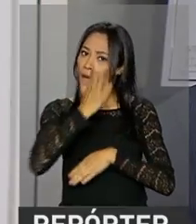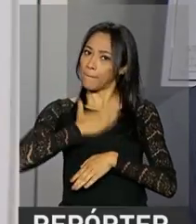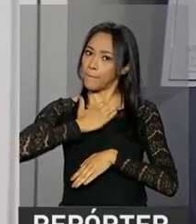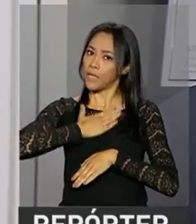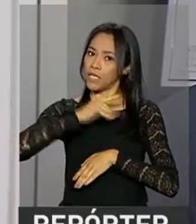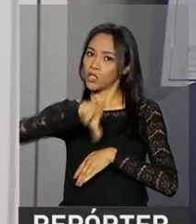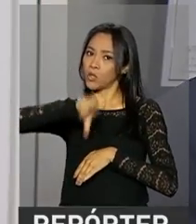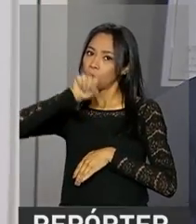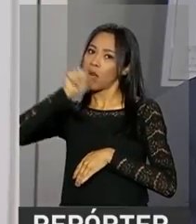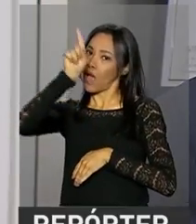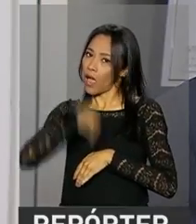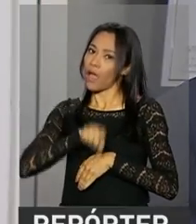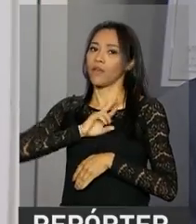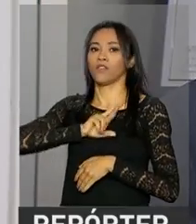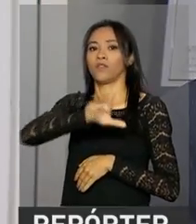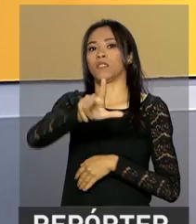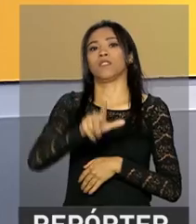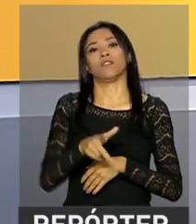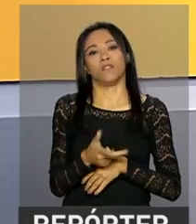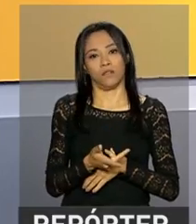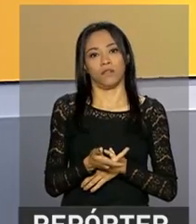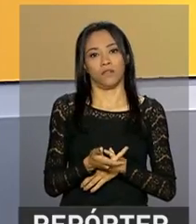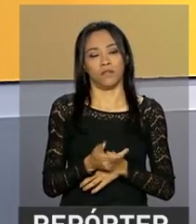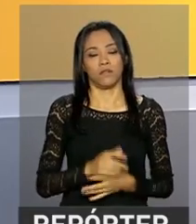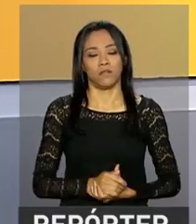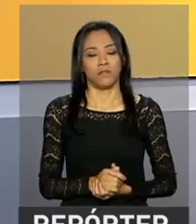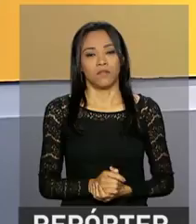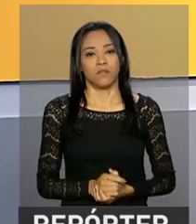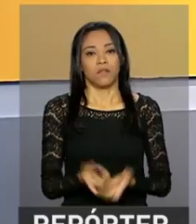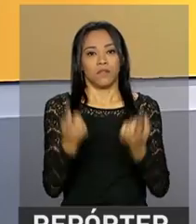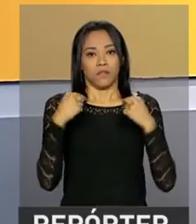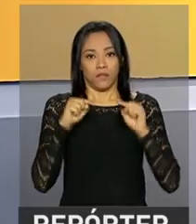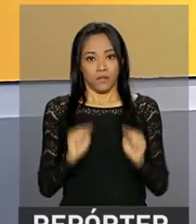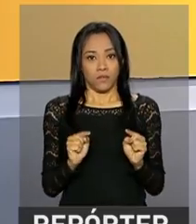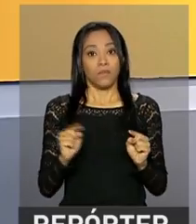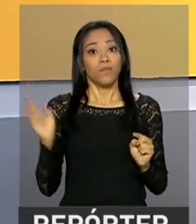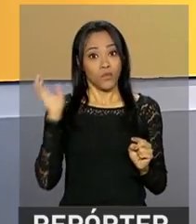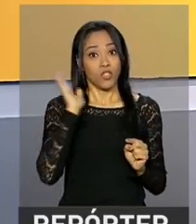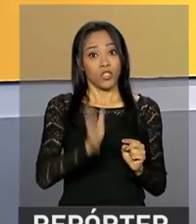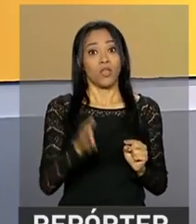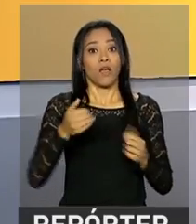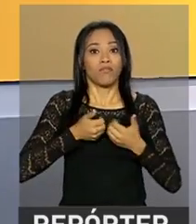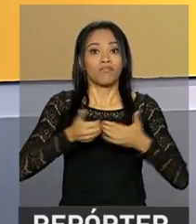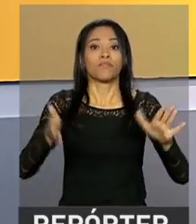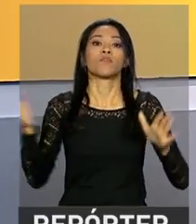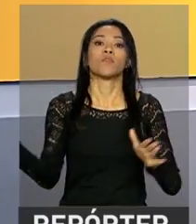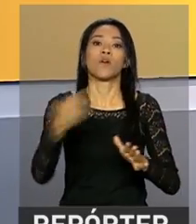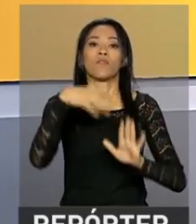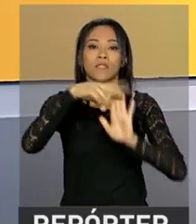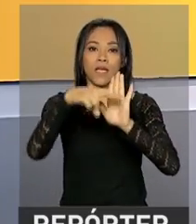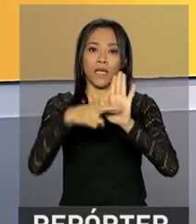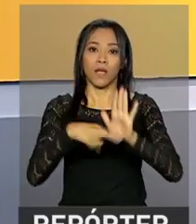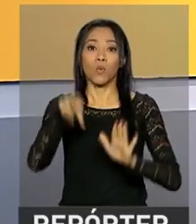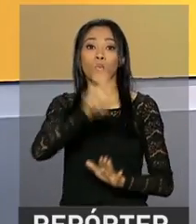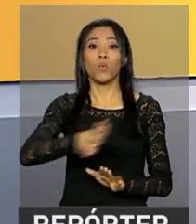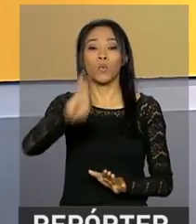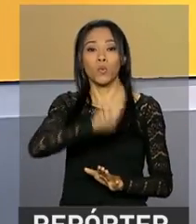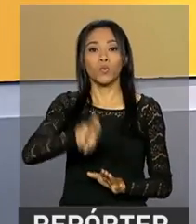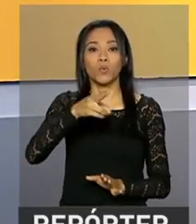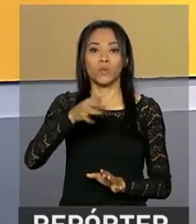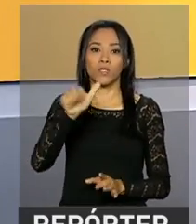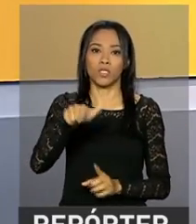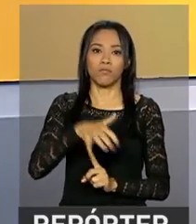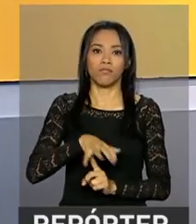faz a diferença no trânsito já estão valendo as novas regras para o uso de aeronaves não tripuladas